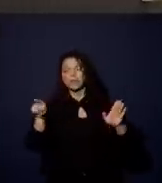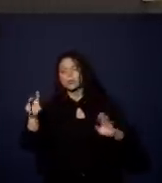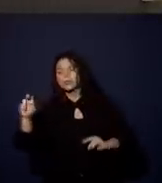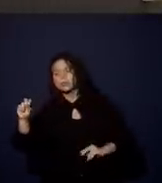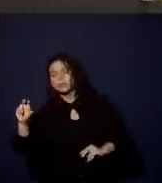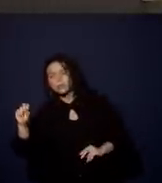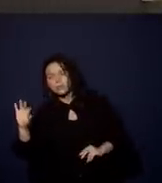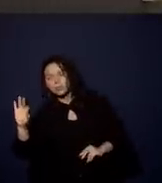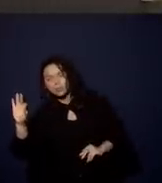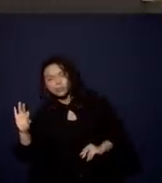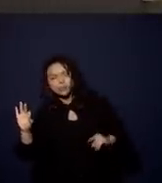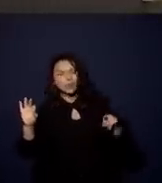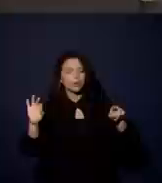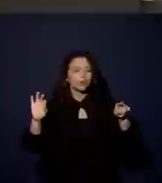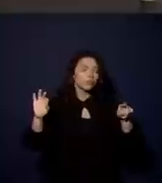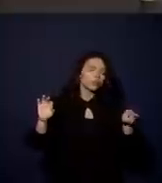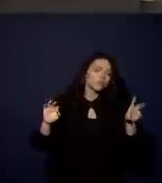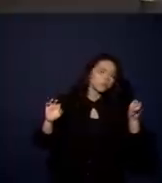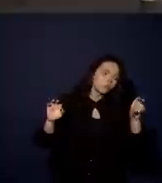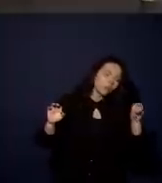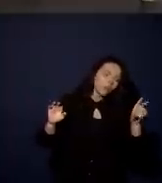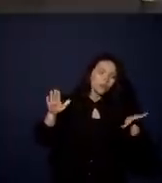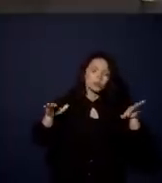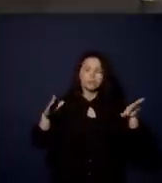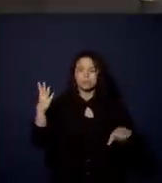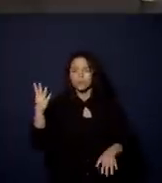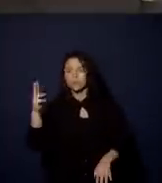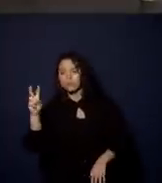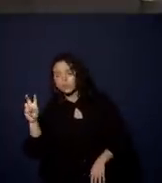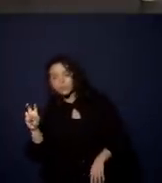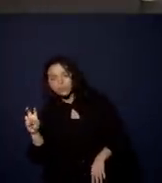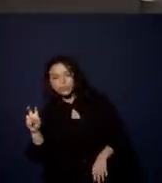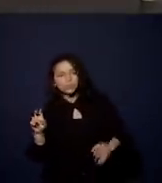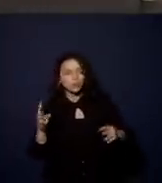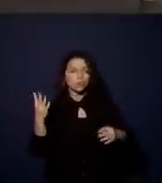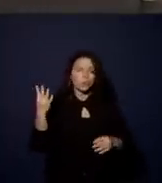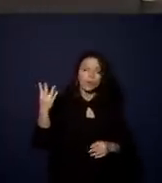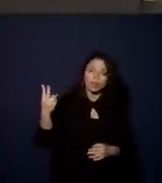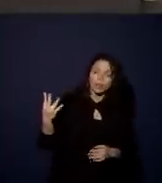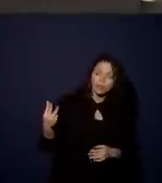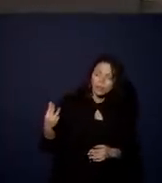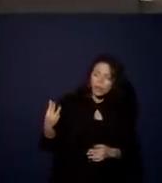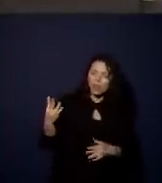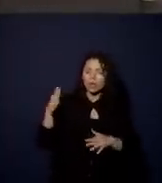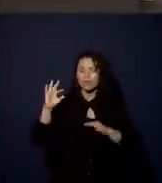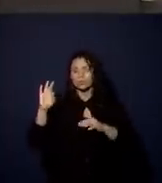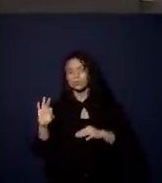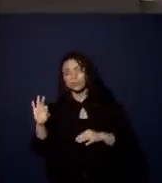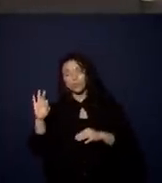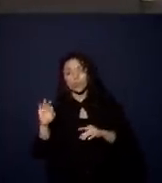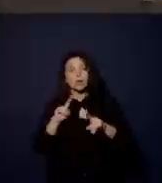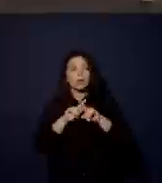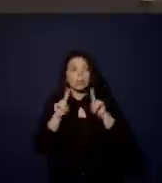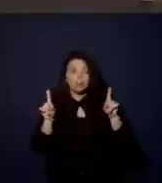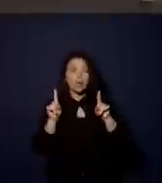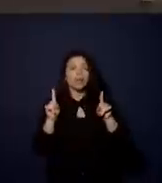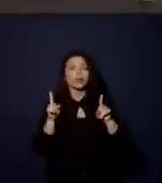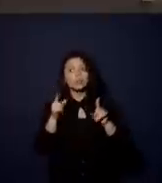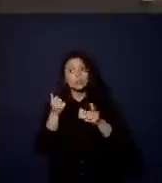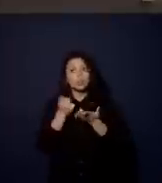vezes 43 e a gente vê o consumidor voltando muito também para a loja física